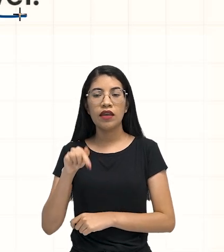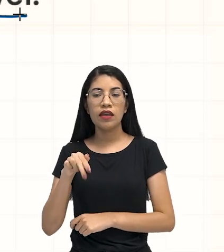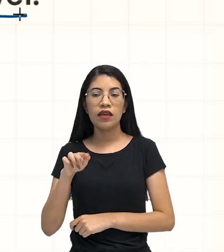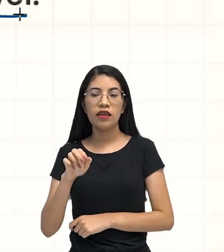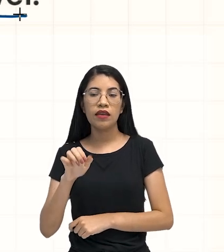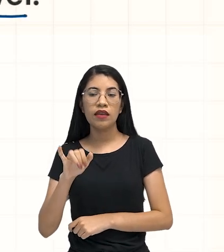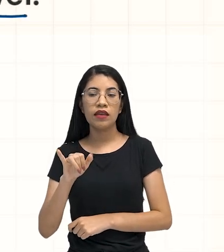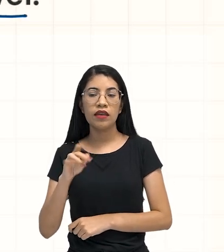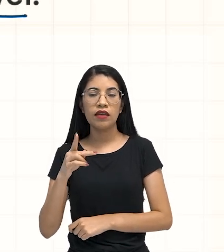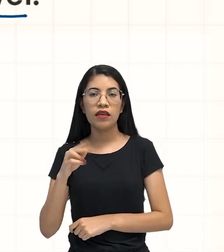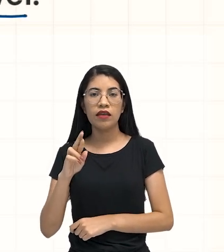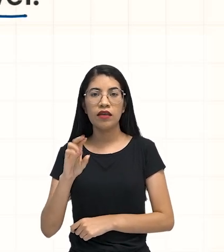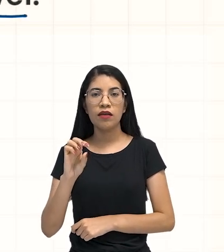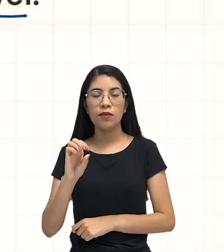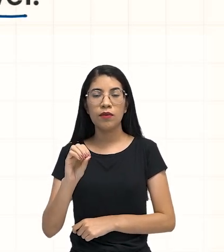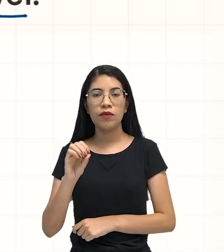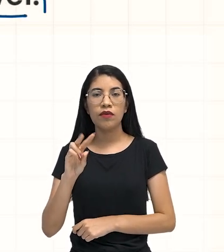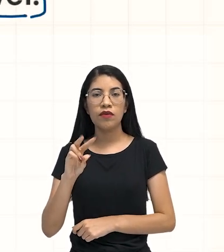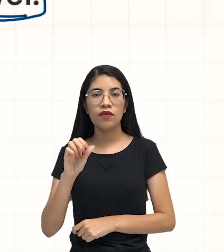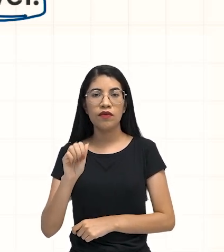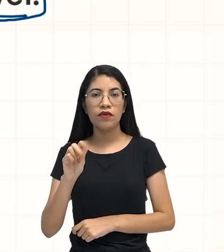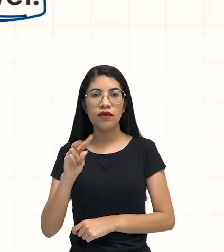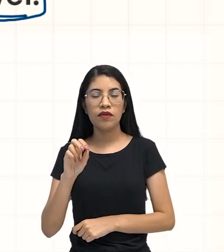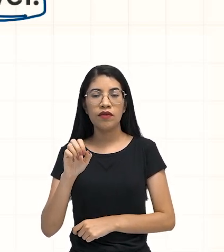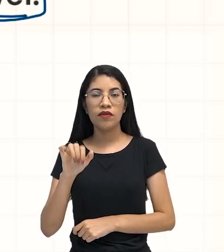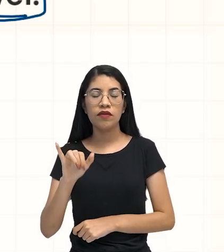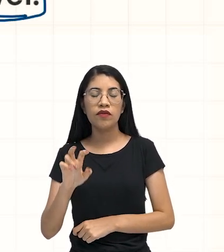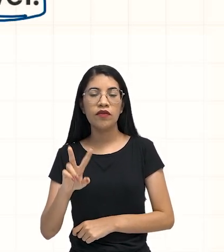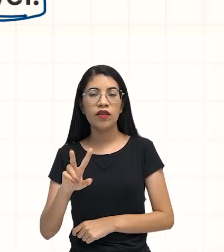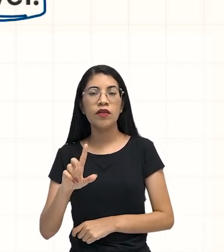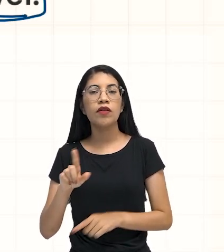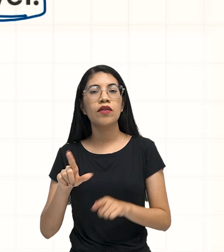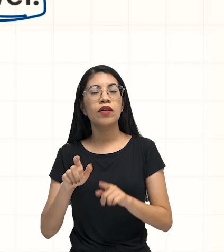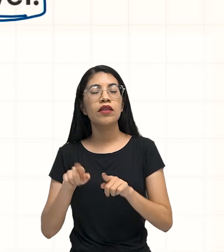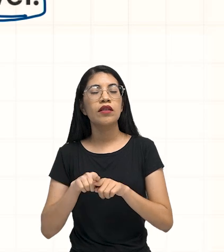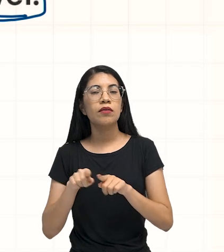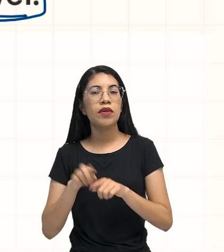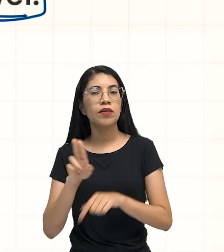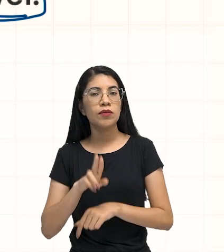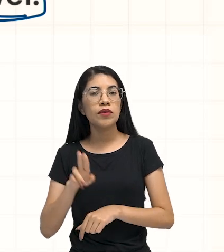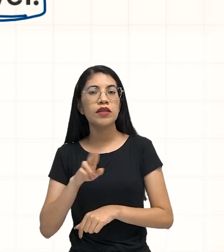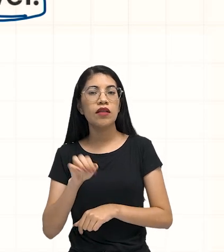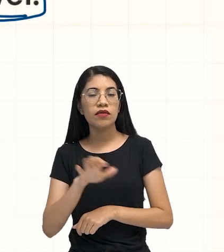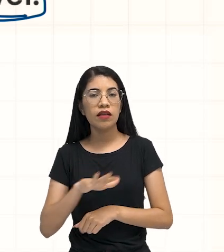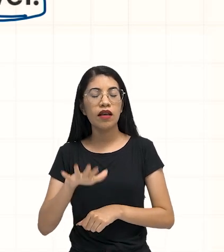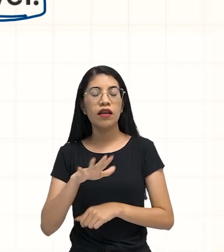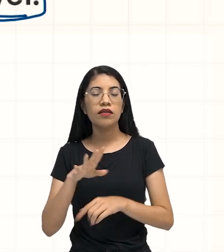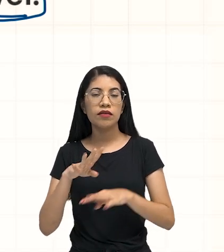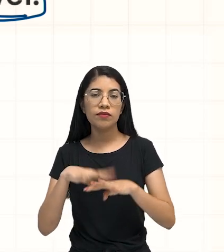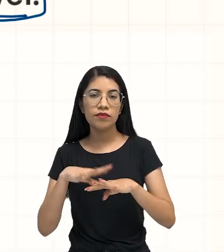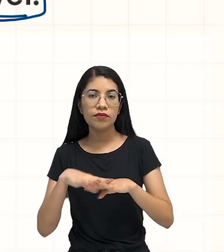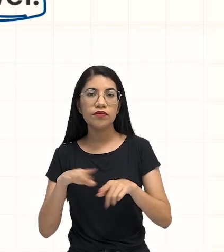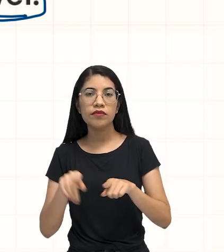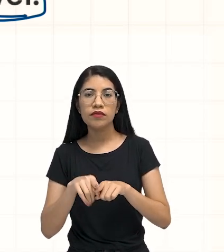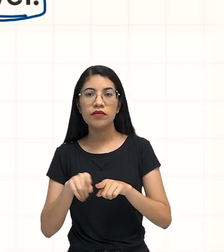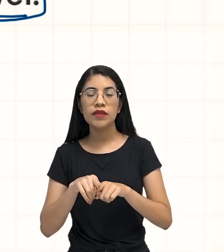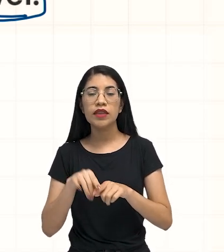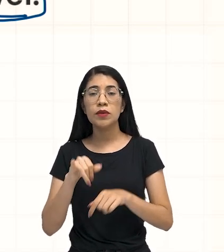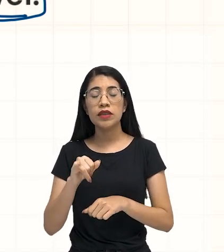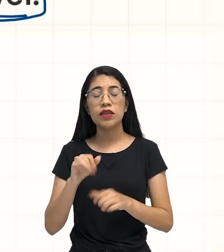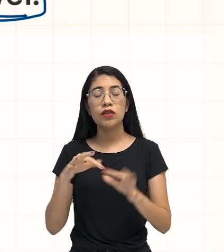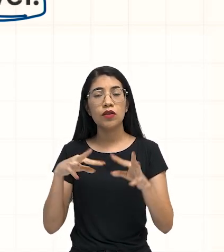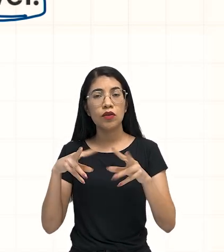equiprovável. Uma outra expressão muito utilizada na probabilidade. Veja, se todos os resultados têm